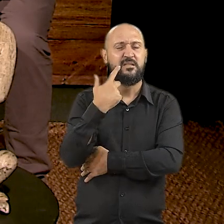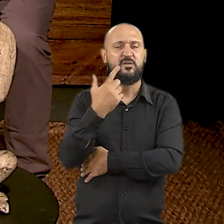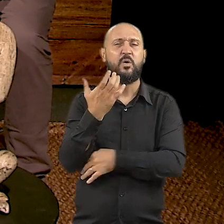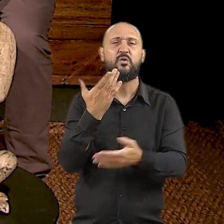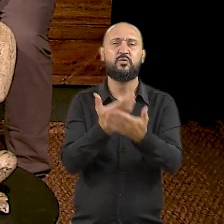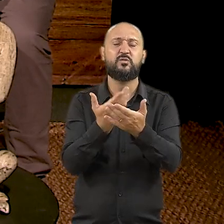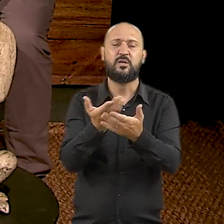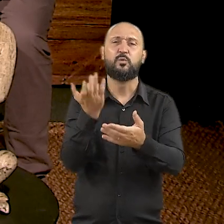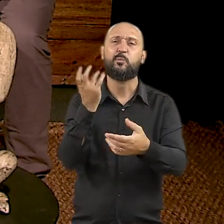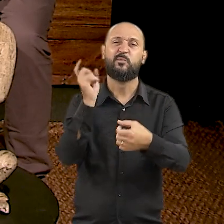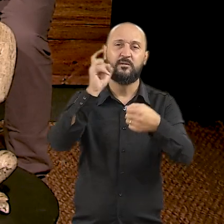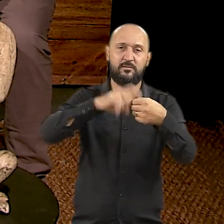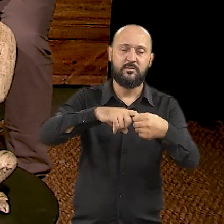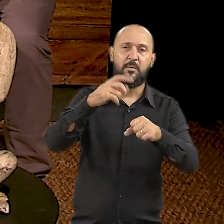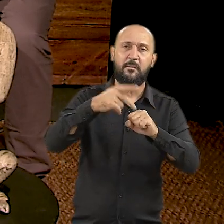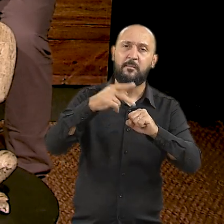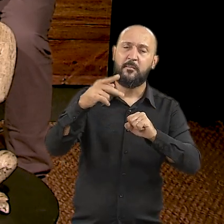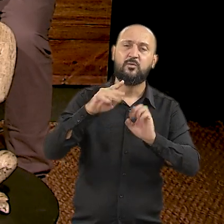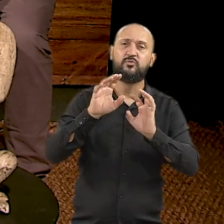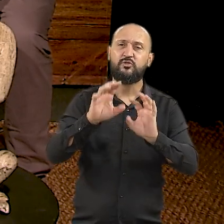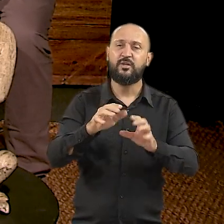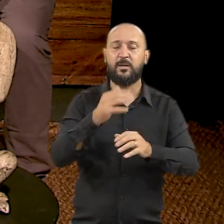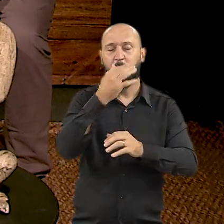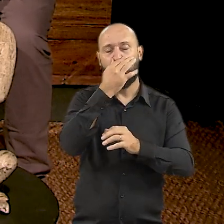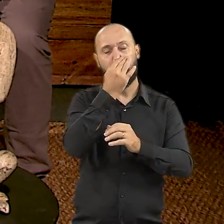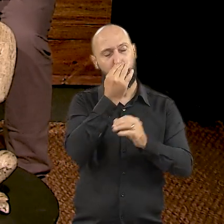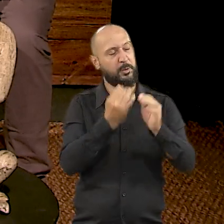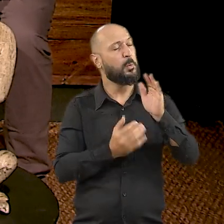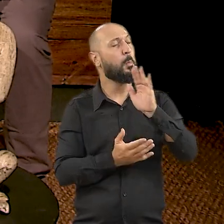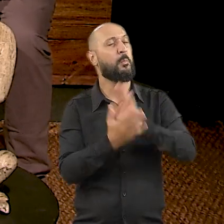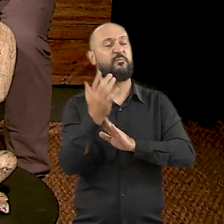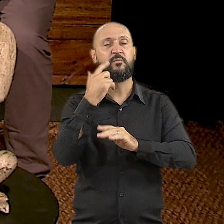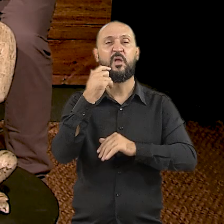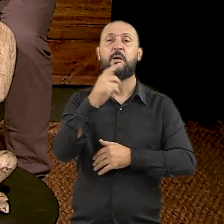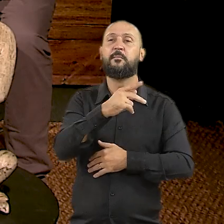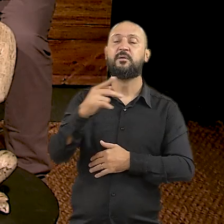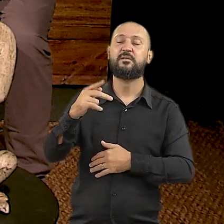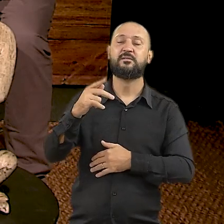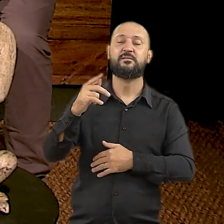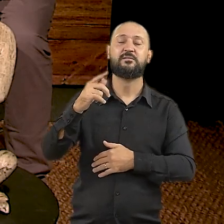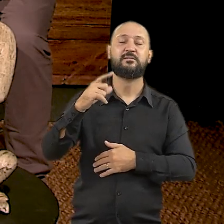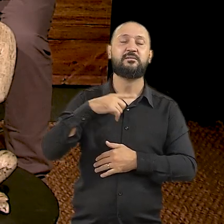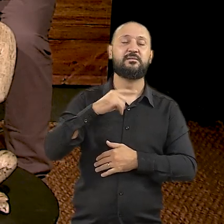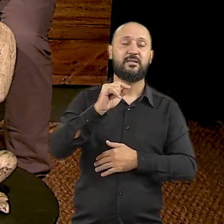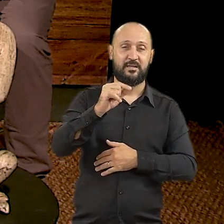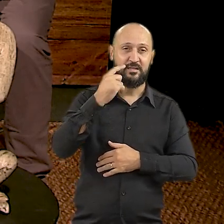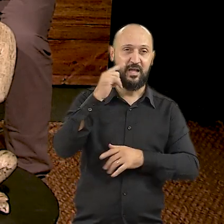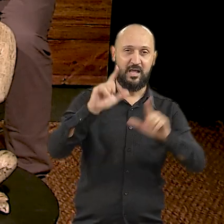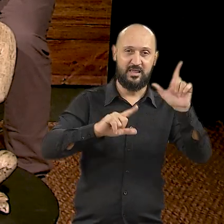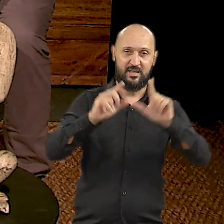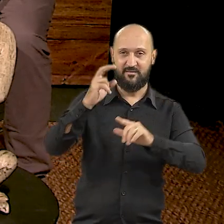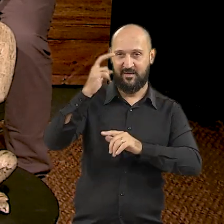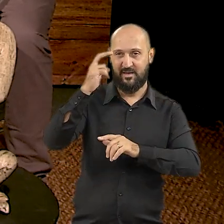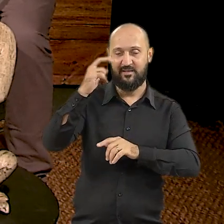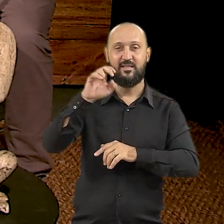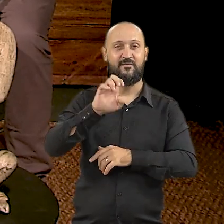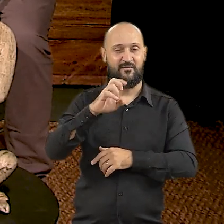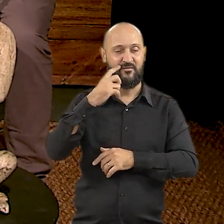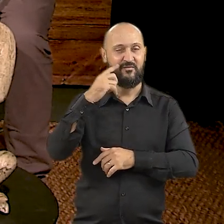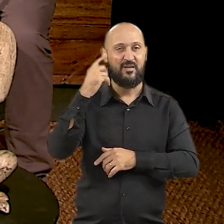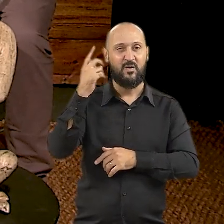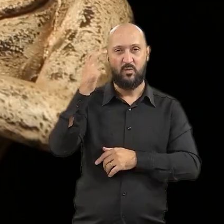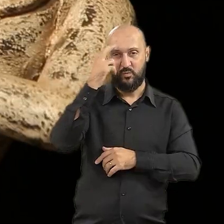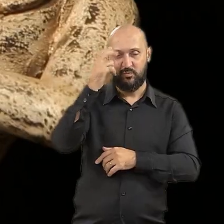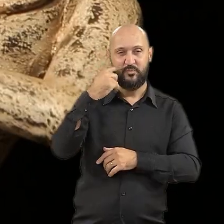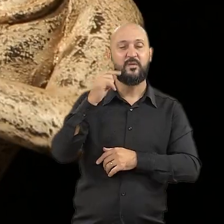queria voltar a estudar um pouco e uma pós dessa forma. E eu fui a presidente da TVE, na época era Maria Maciel, que